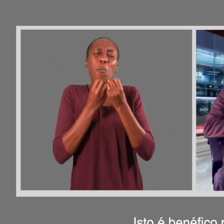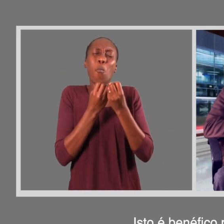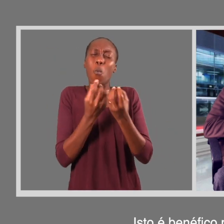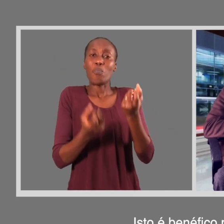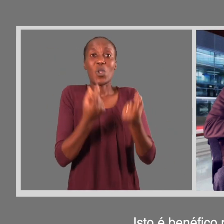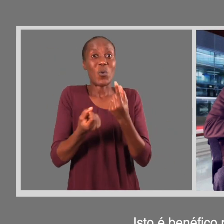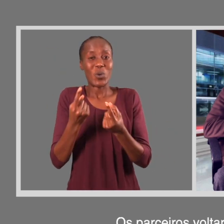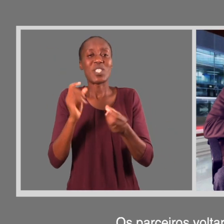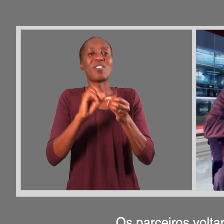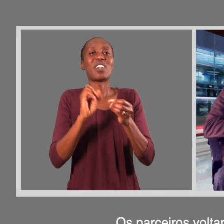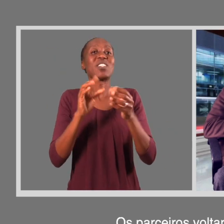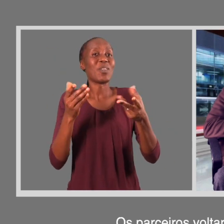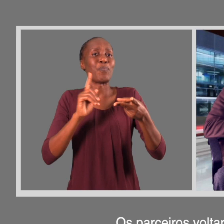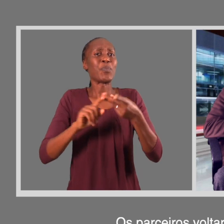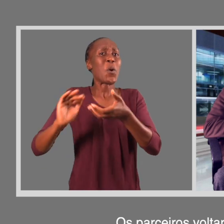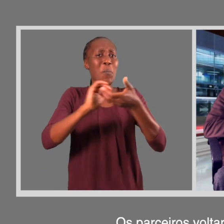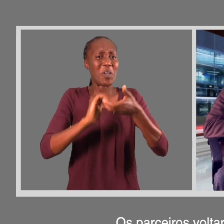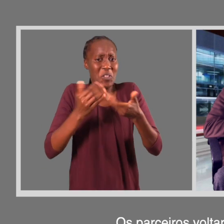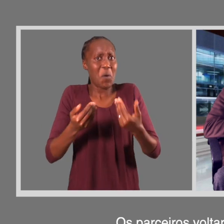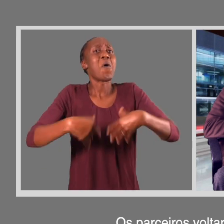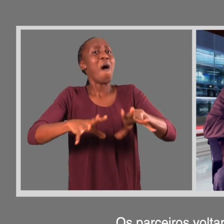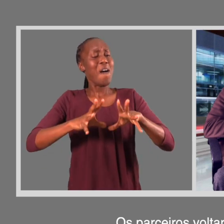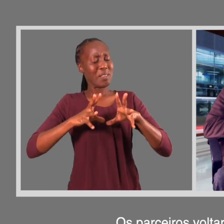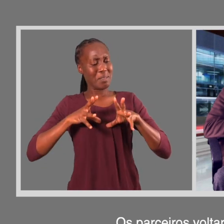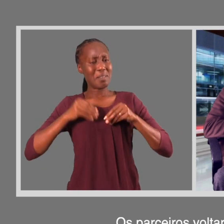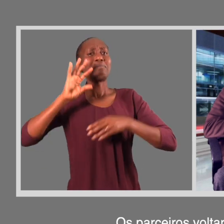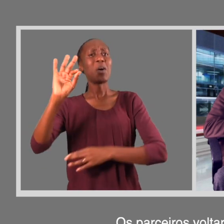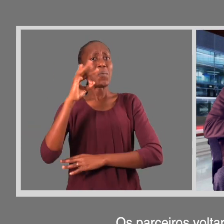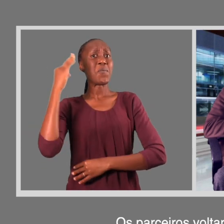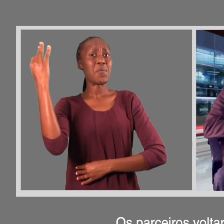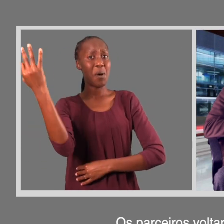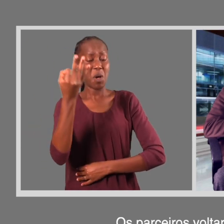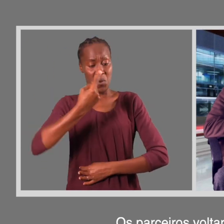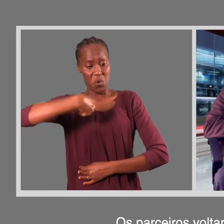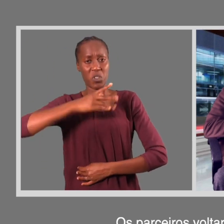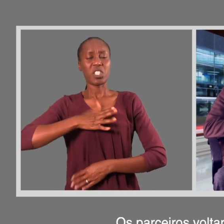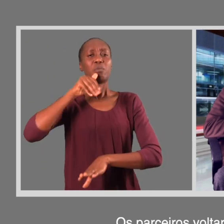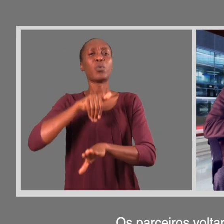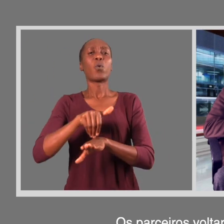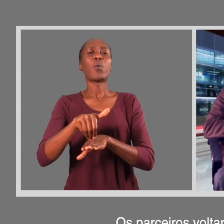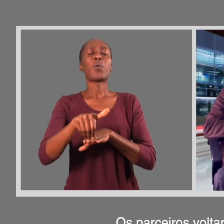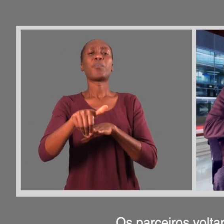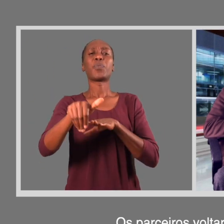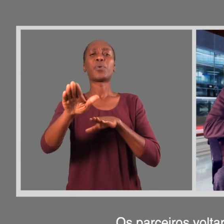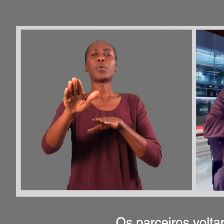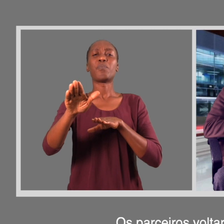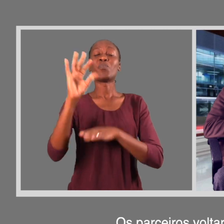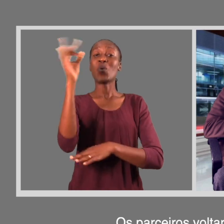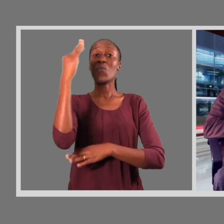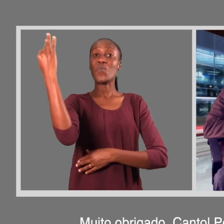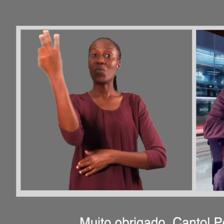que está a ser feita, os parceiros voltaram a acreditar no FAMOD, então, nós queremos continuar com